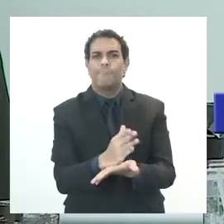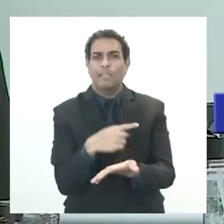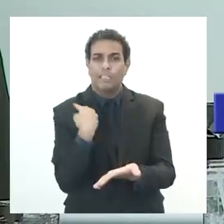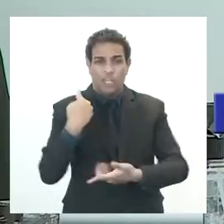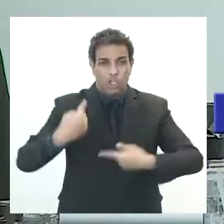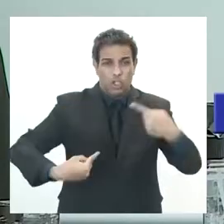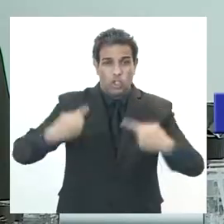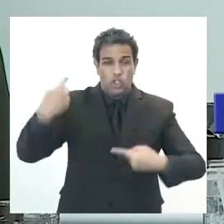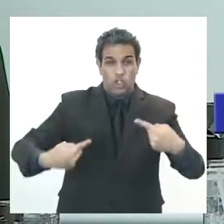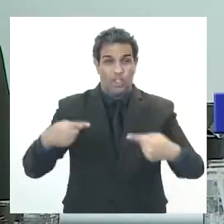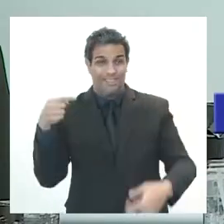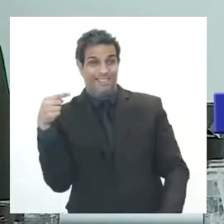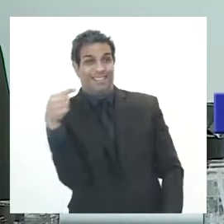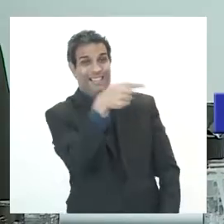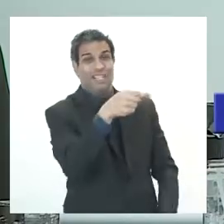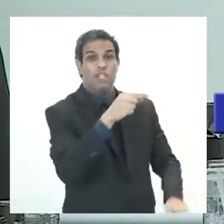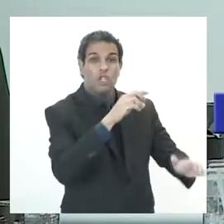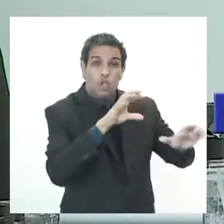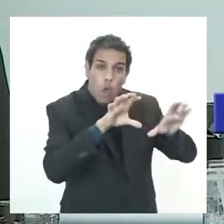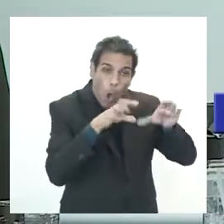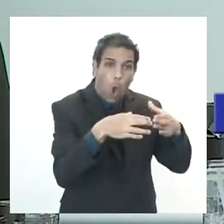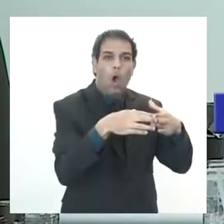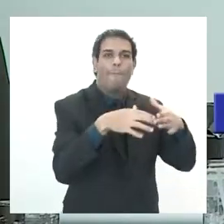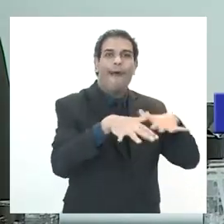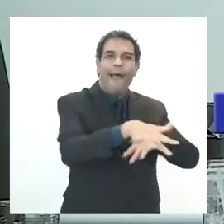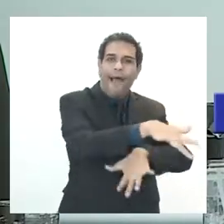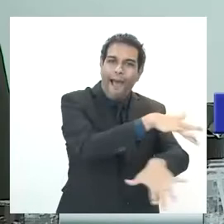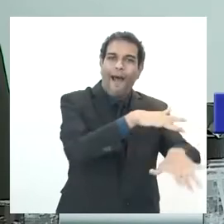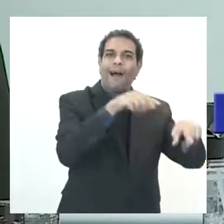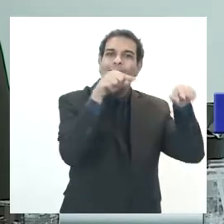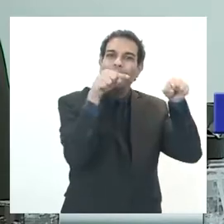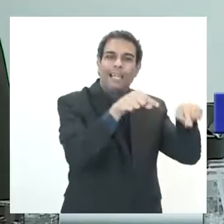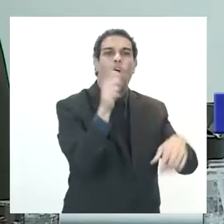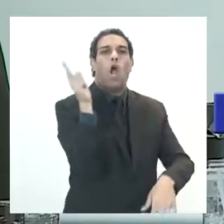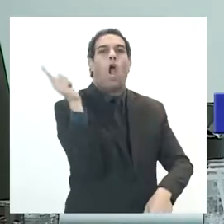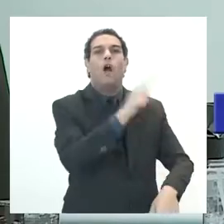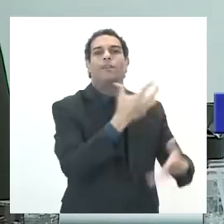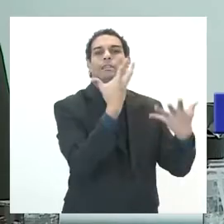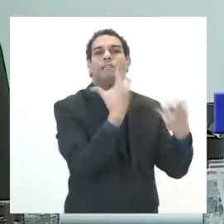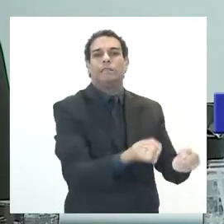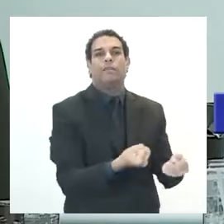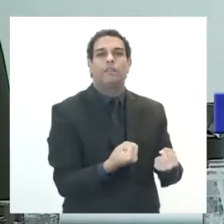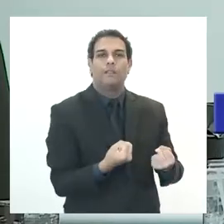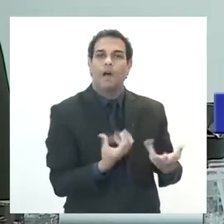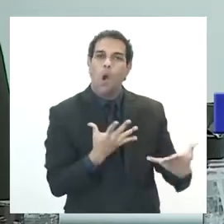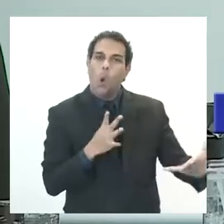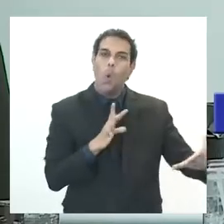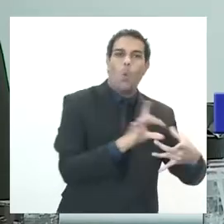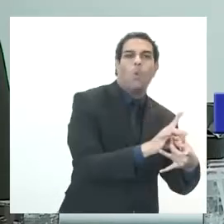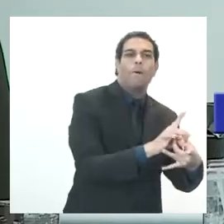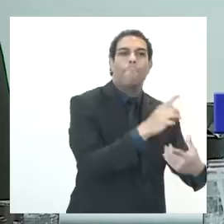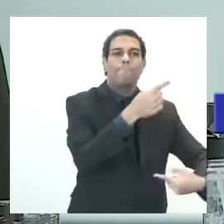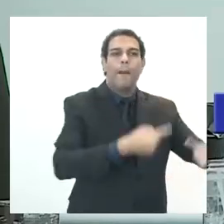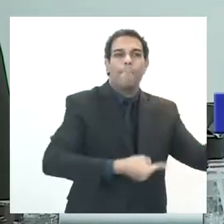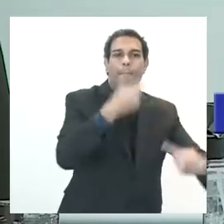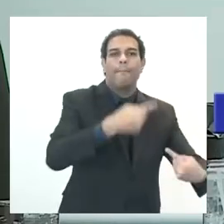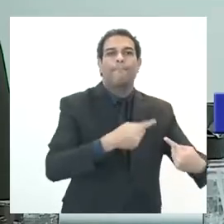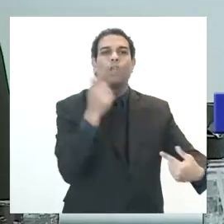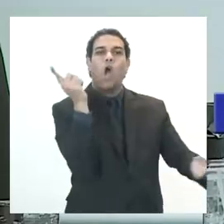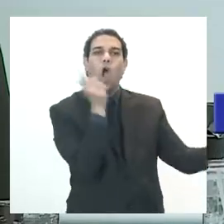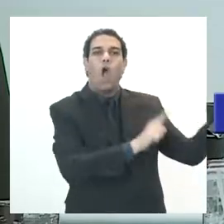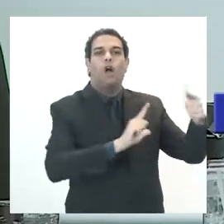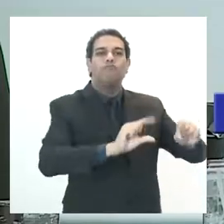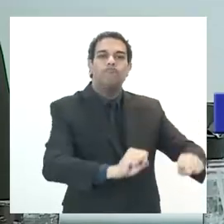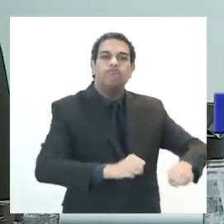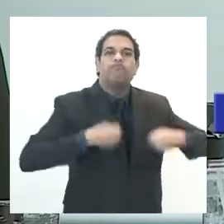tem que fazer a discussão é lá na categoria lá no chão do cartório e com isso você vai trazer na discussão Vai acumulando